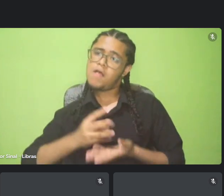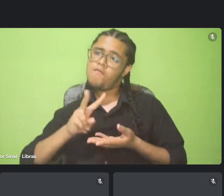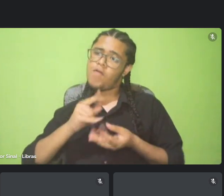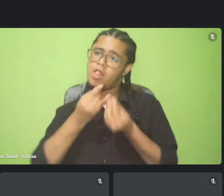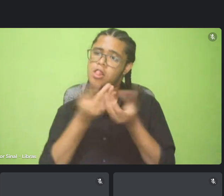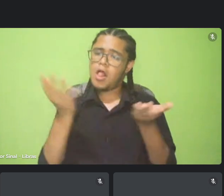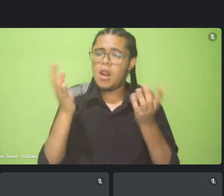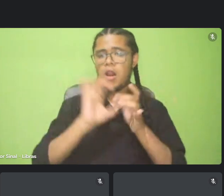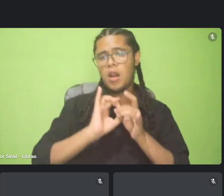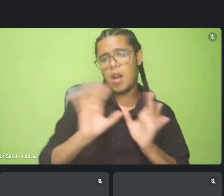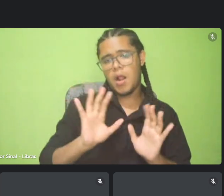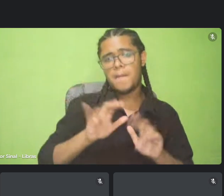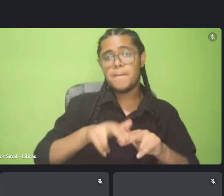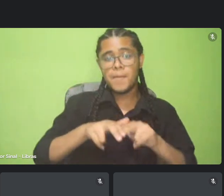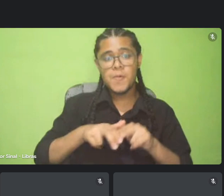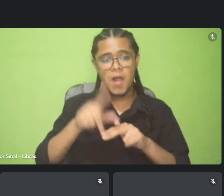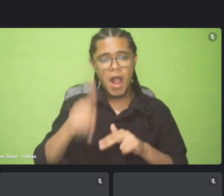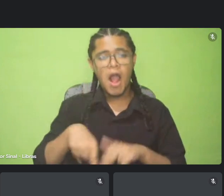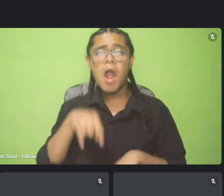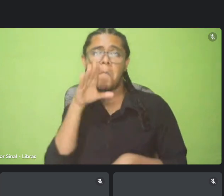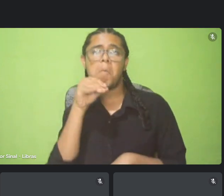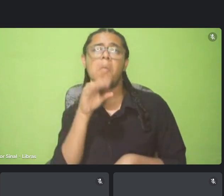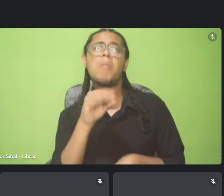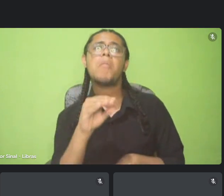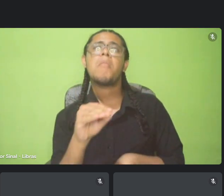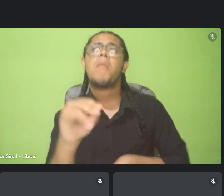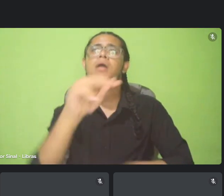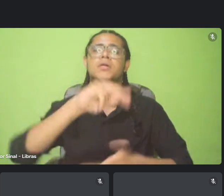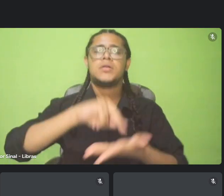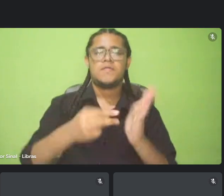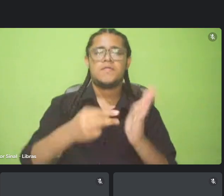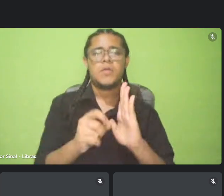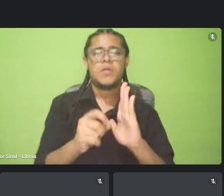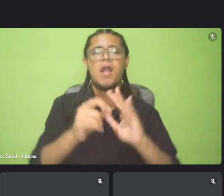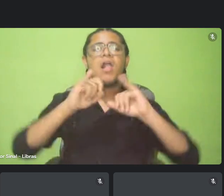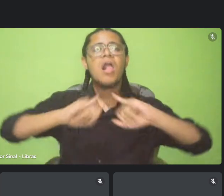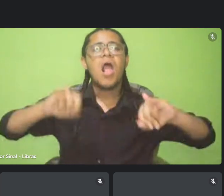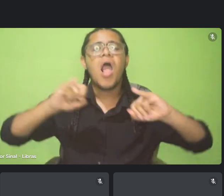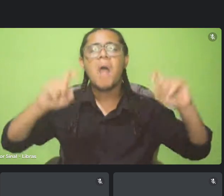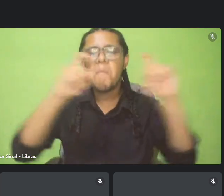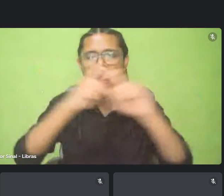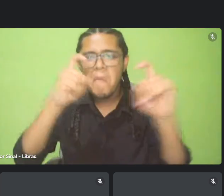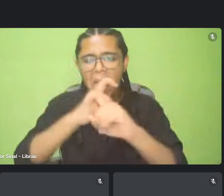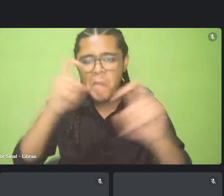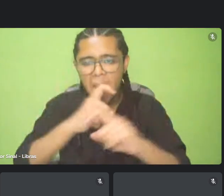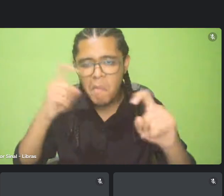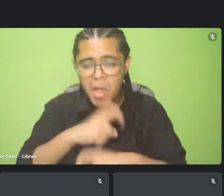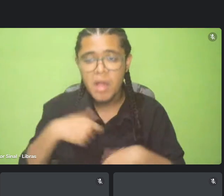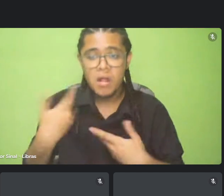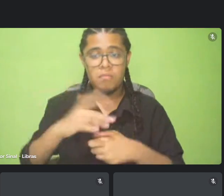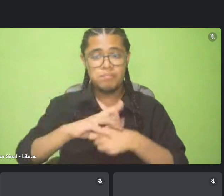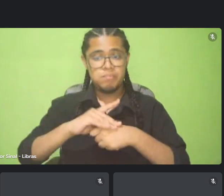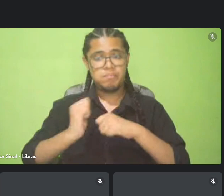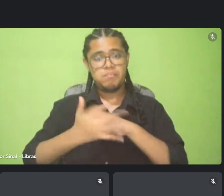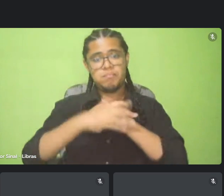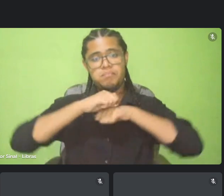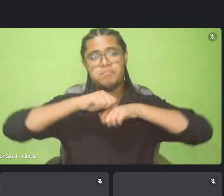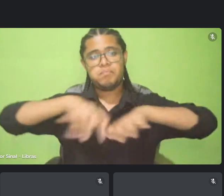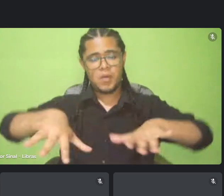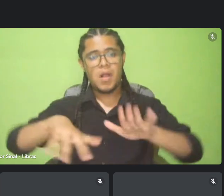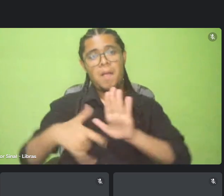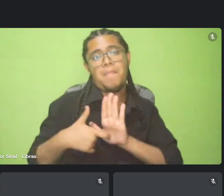mentira é o que sai de lá. A pandemia da Covid-19 escancara. As guardadas humanas e sociais.